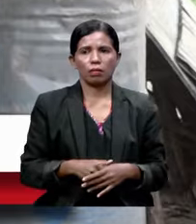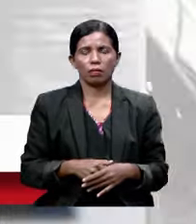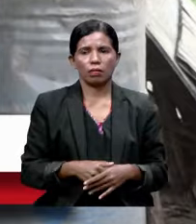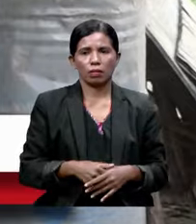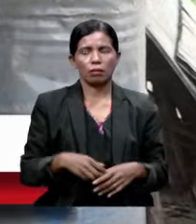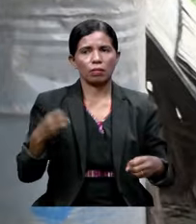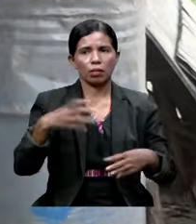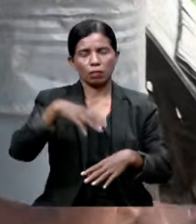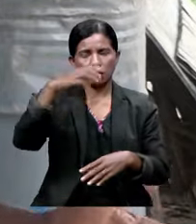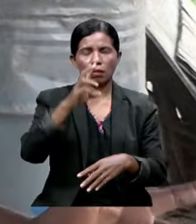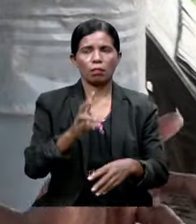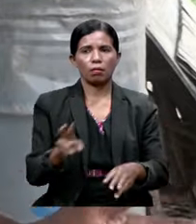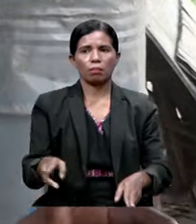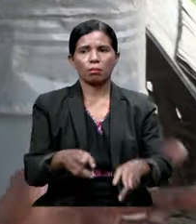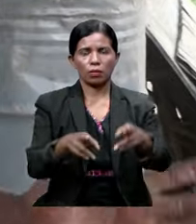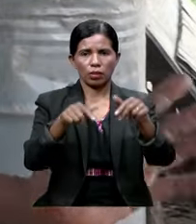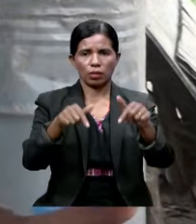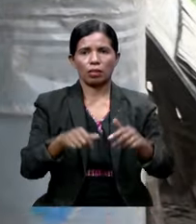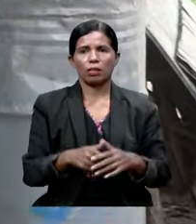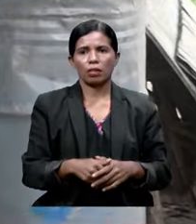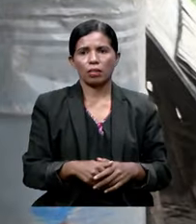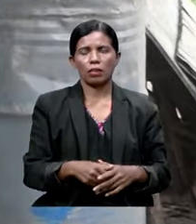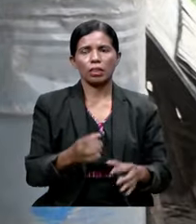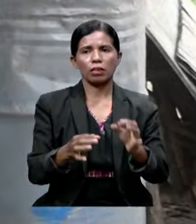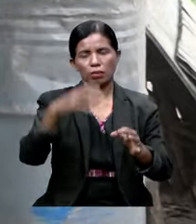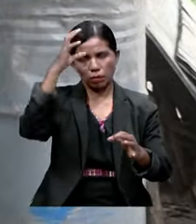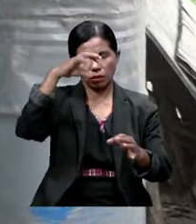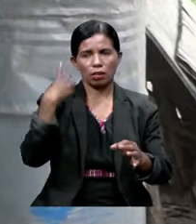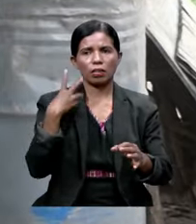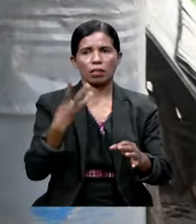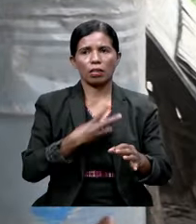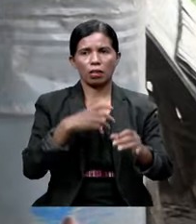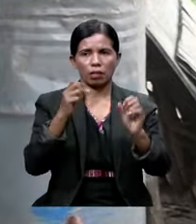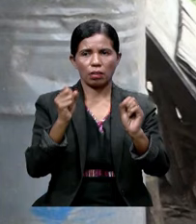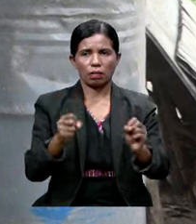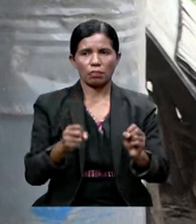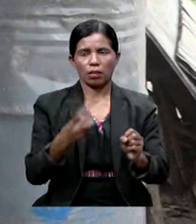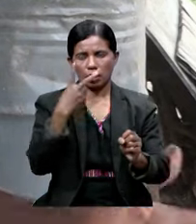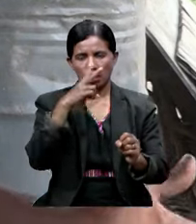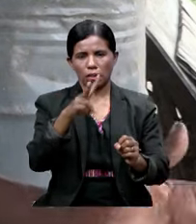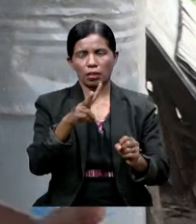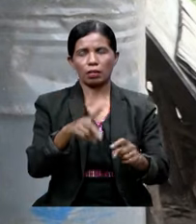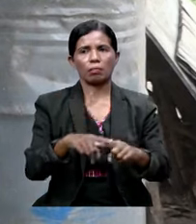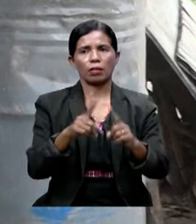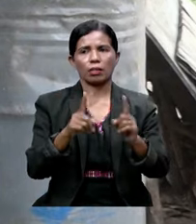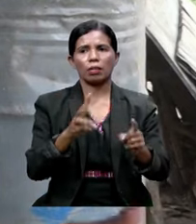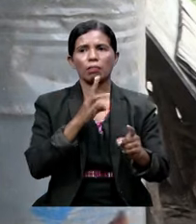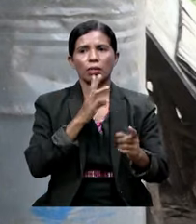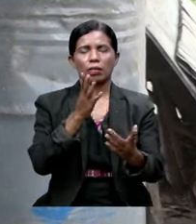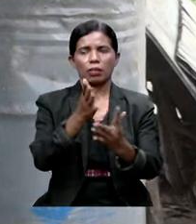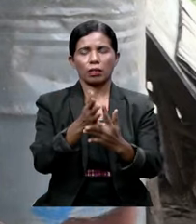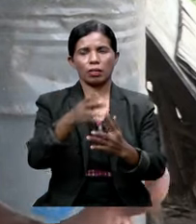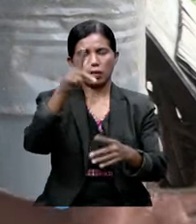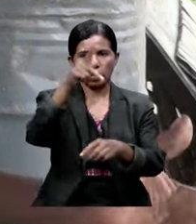né. Então vai do que tava né, ane se uda mais da railor na tá bele se assistare de o vitamo. Mas